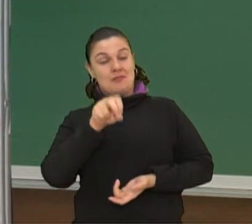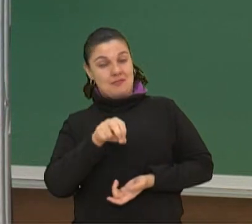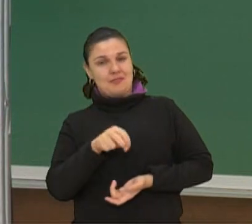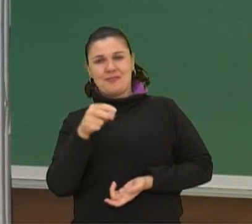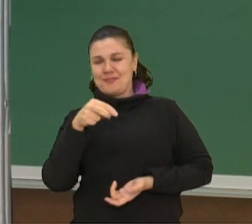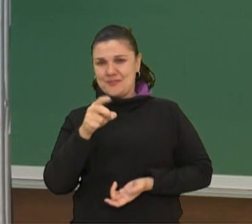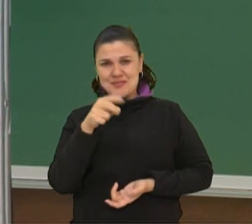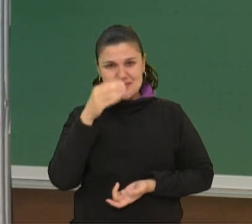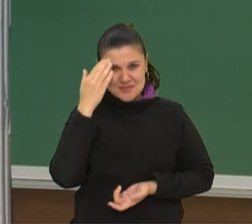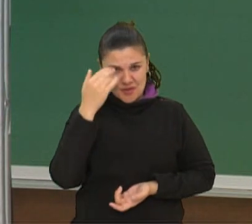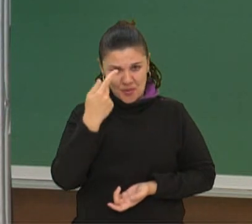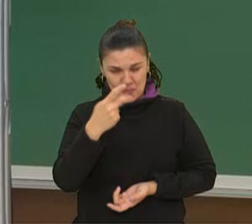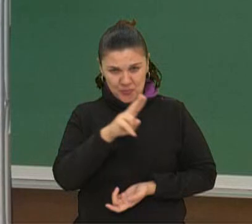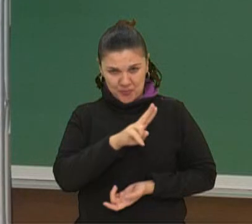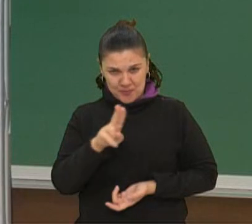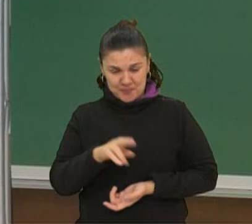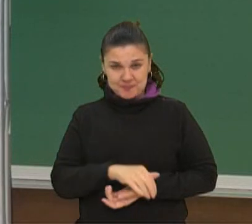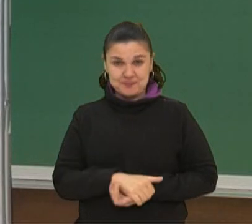tempo.